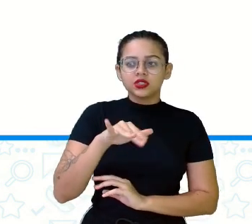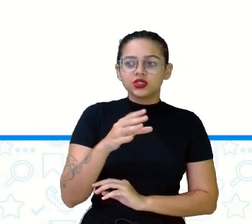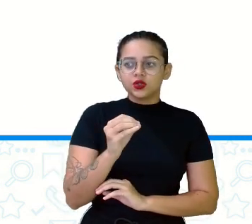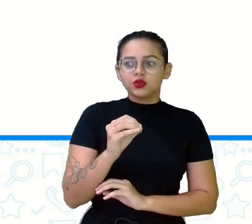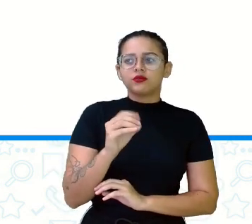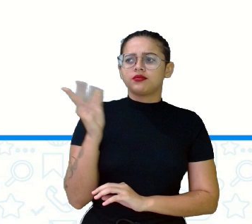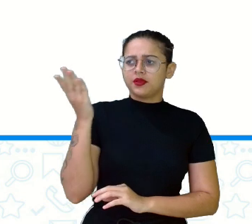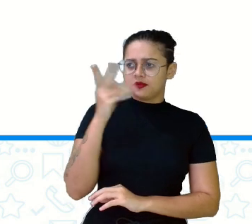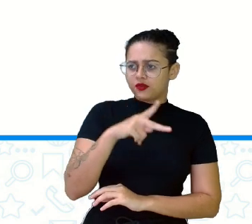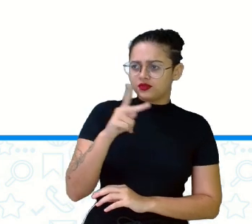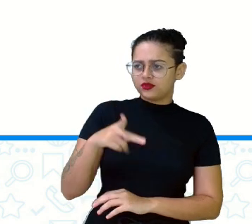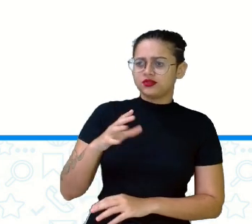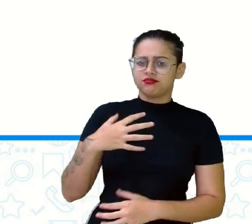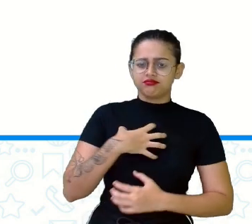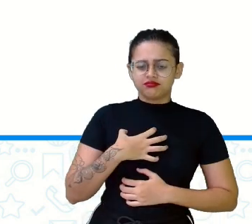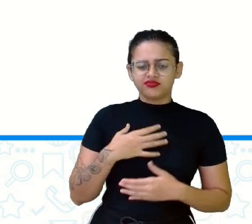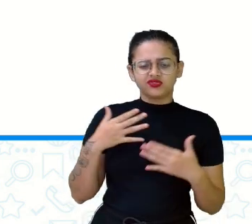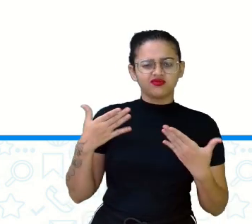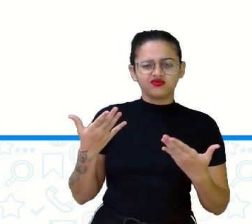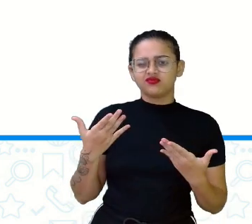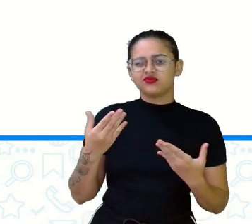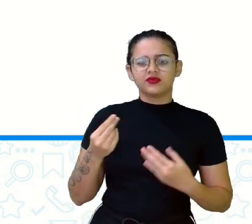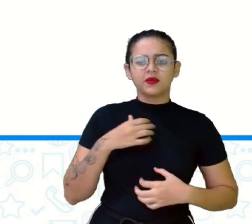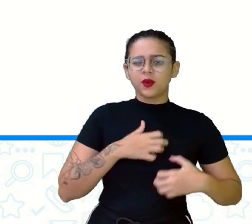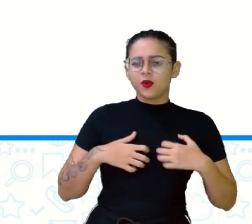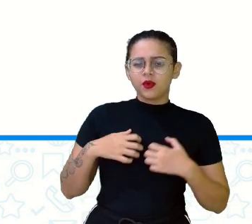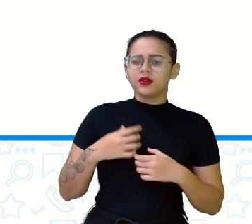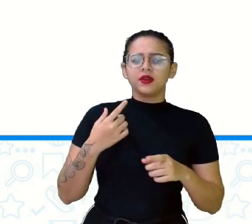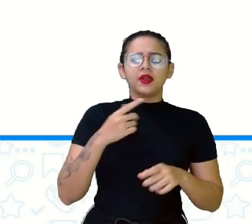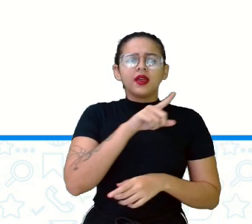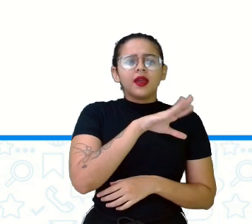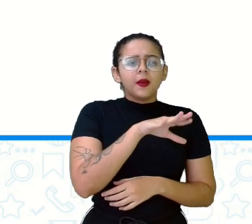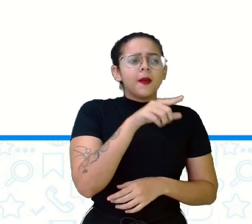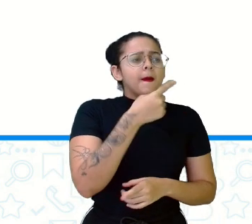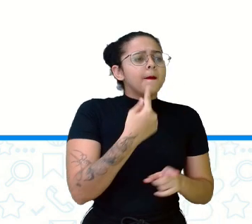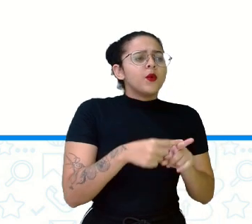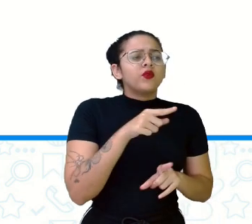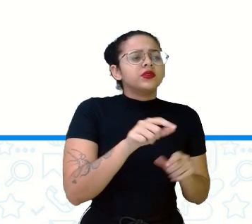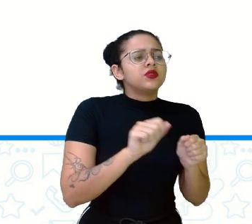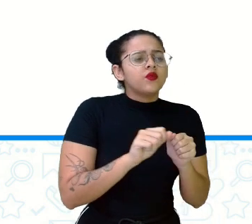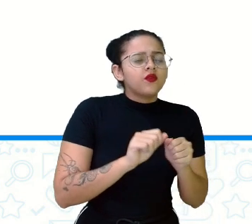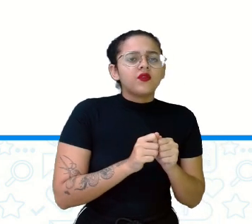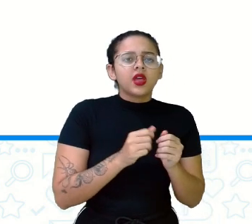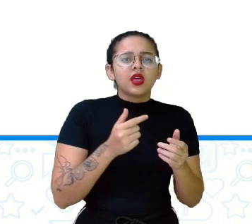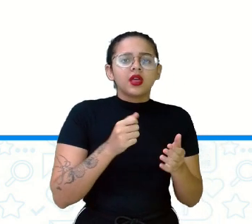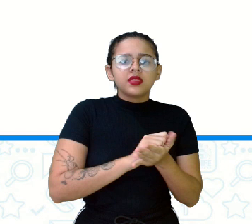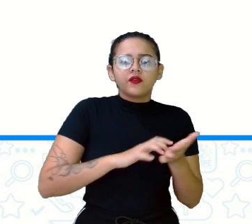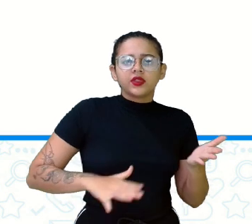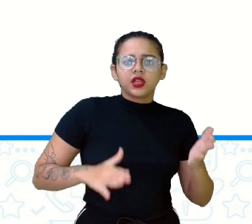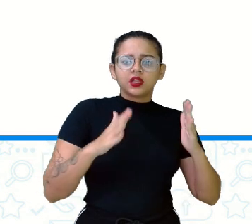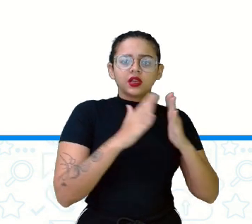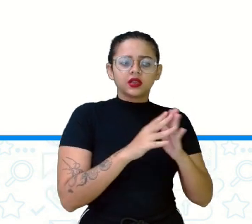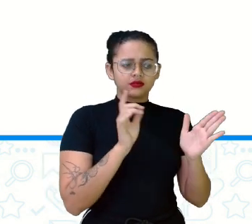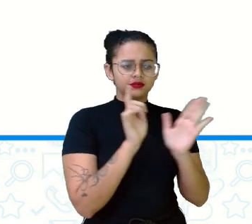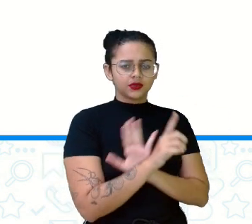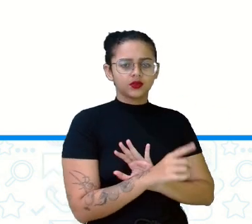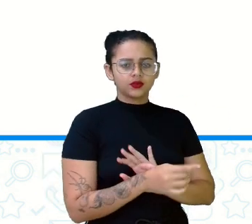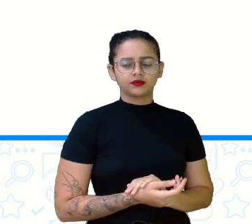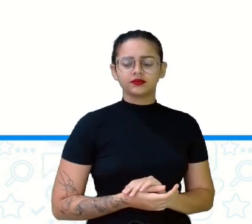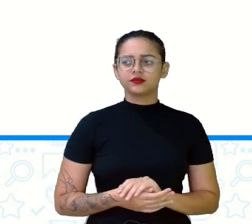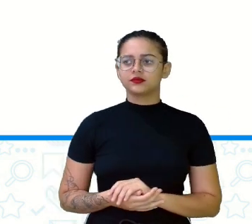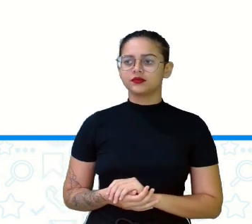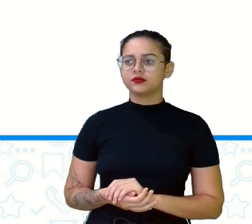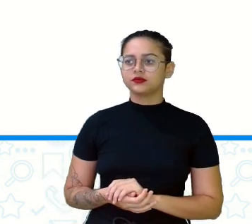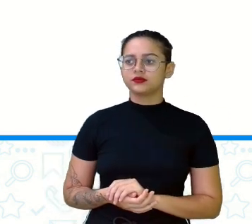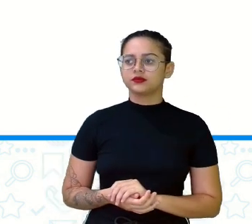pouco chateada, viu, gente? Joãozinho, por que você não fez a lição de casa? A professora perguntou.